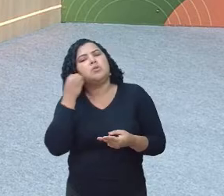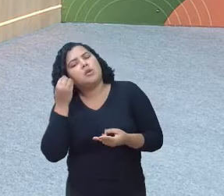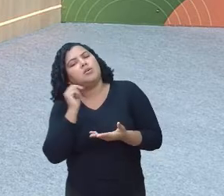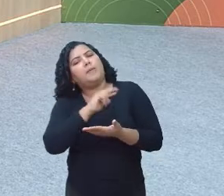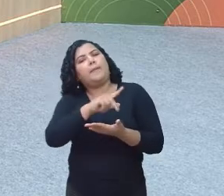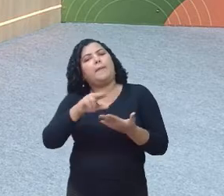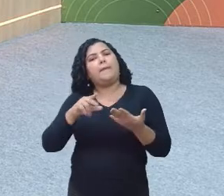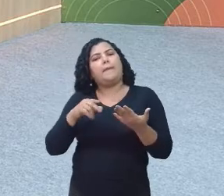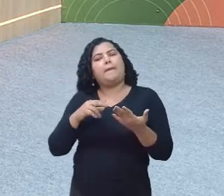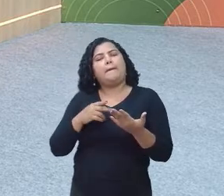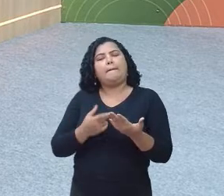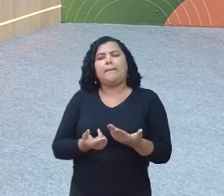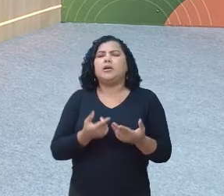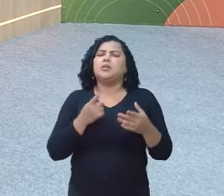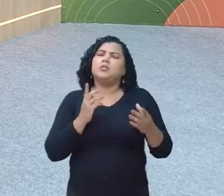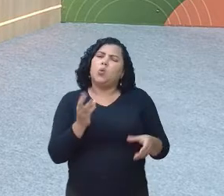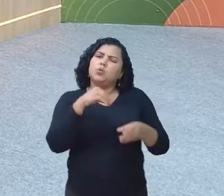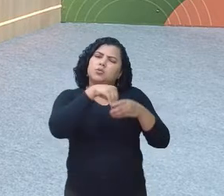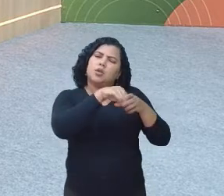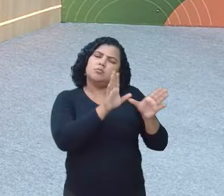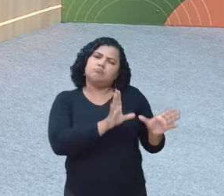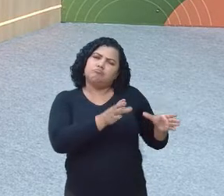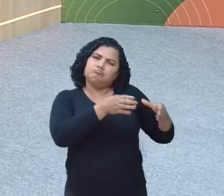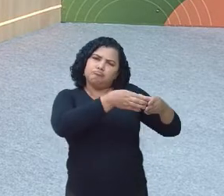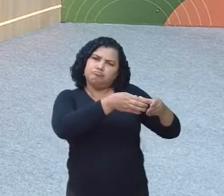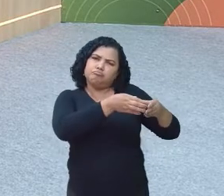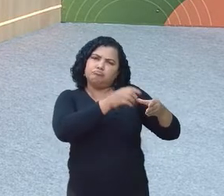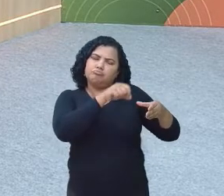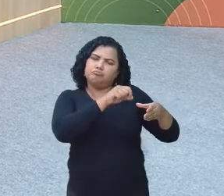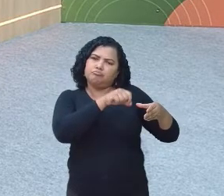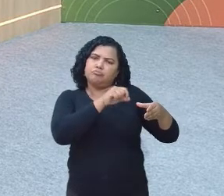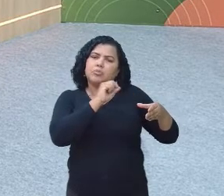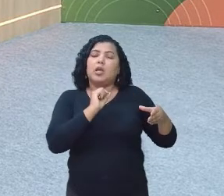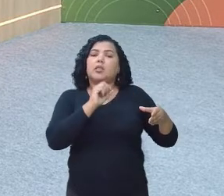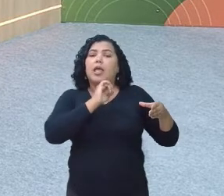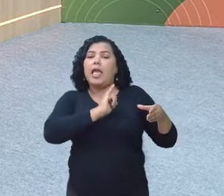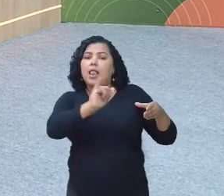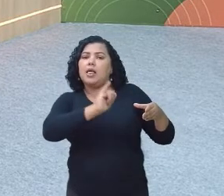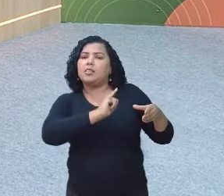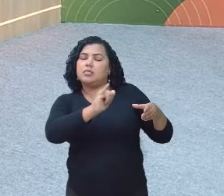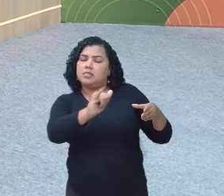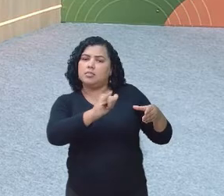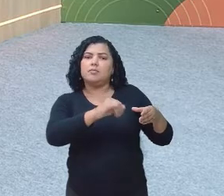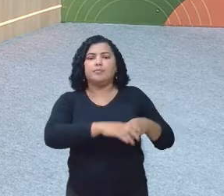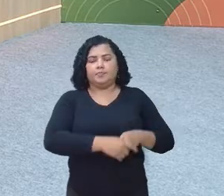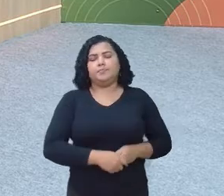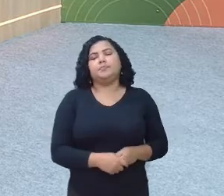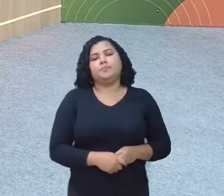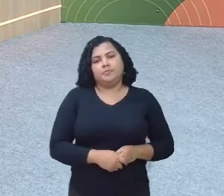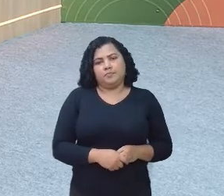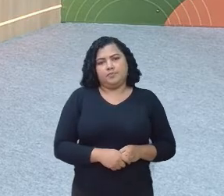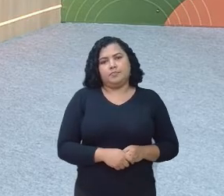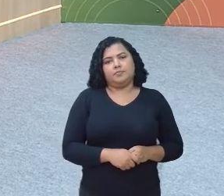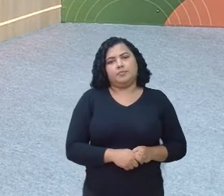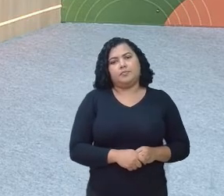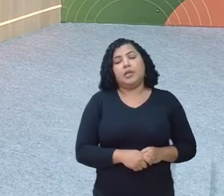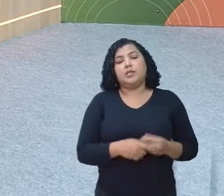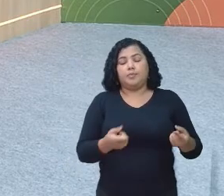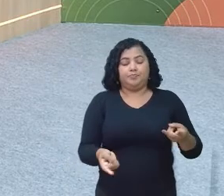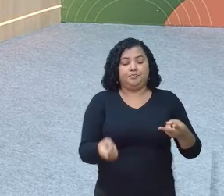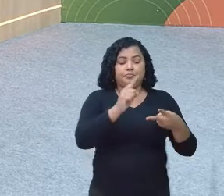se aproximam, aí eles estão na mesma esfera, que é a esfera do relatar, que a notícia e a reportagem.